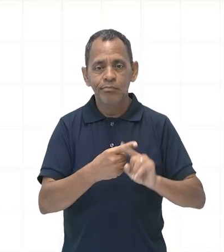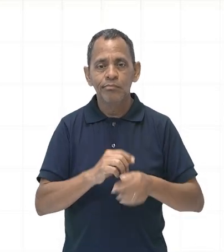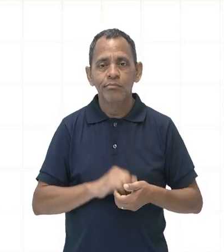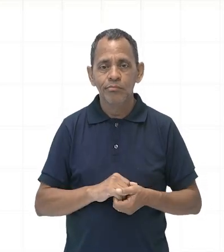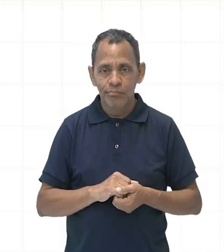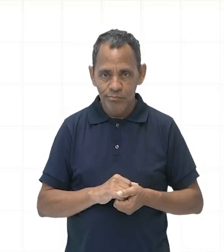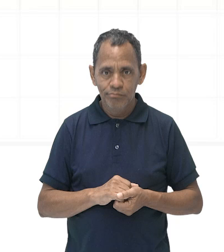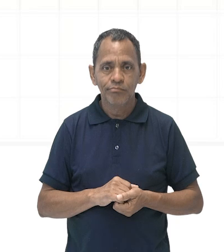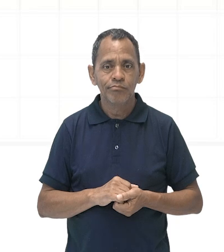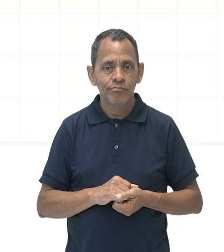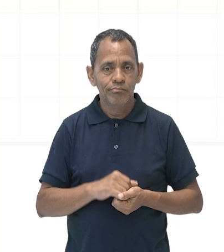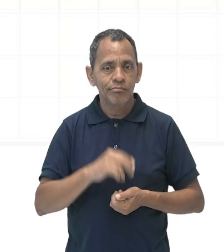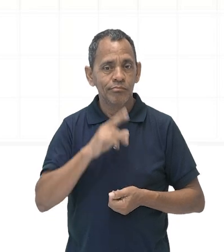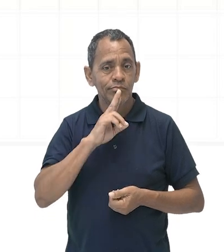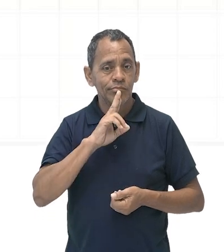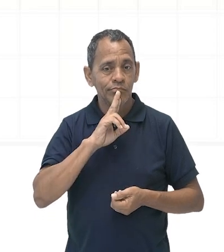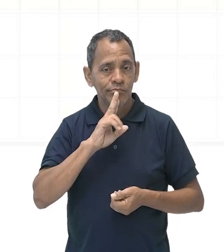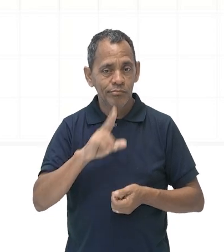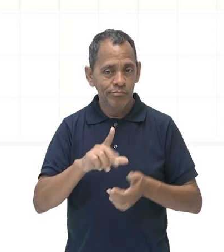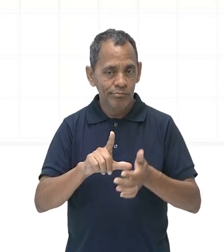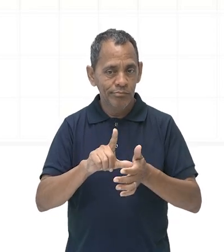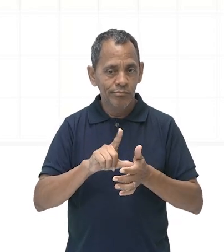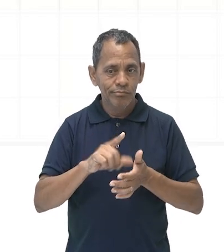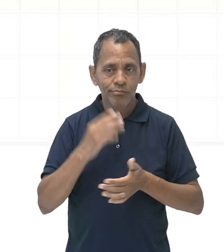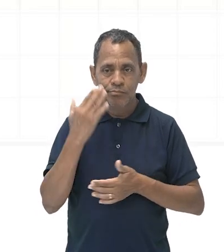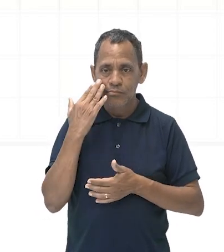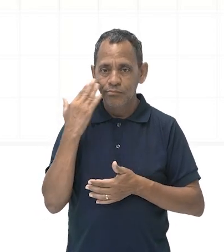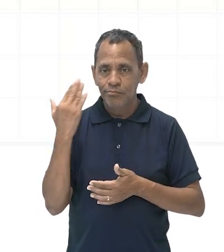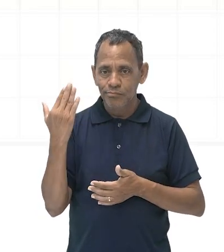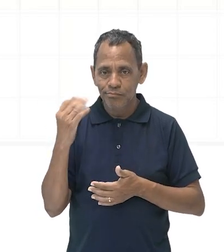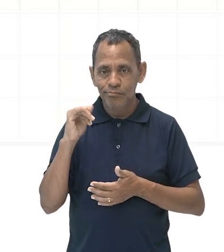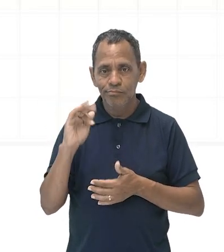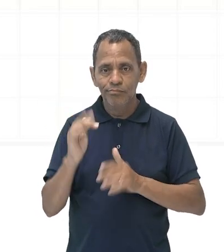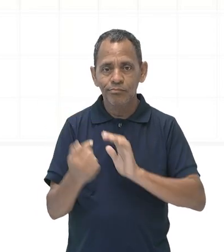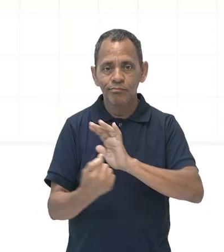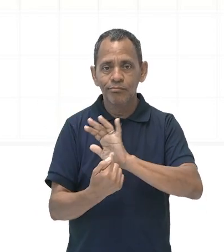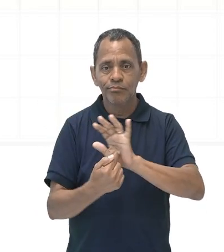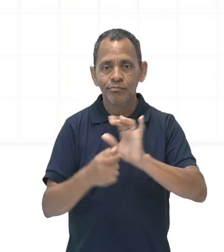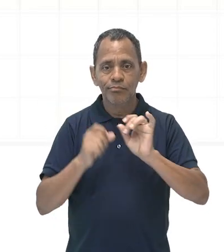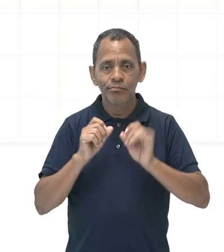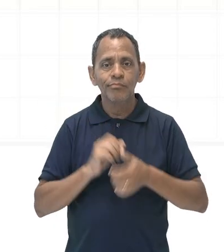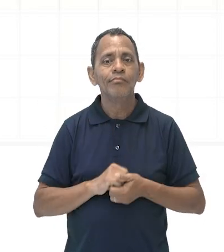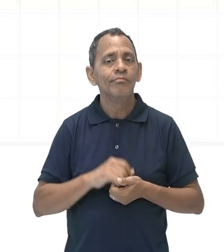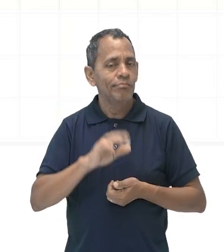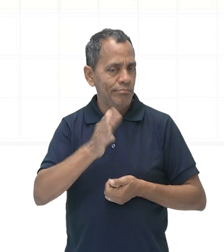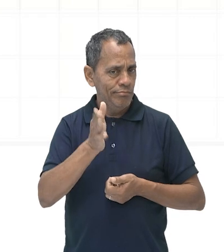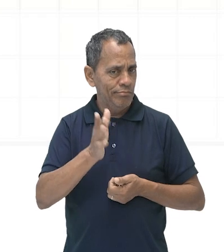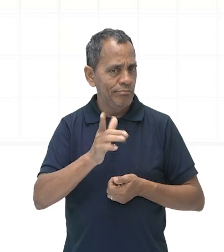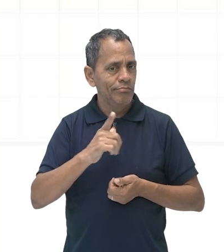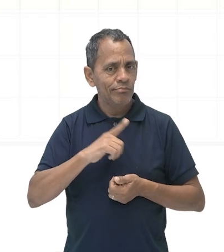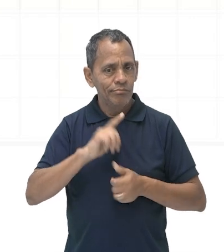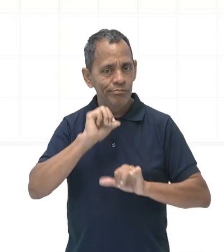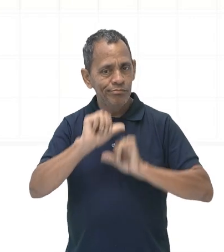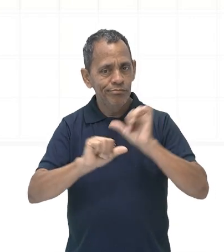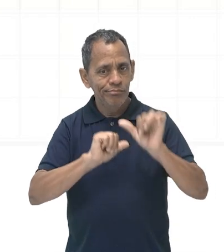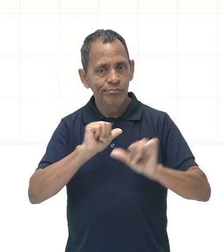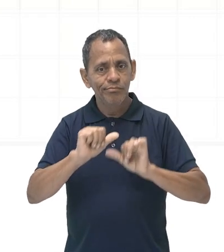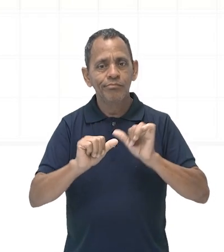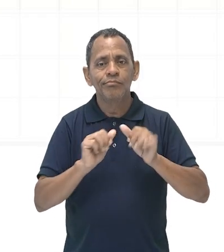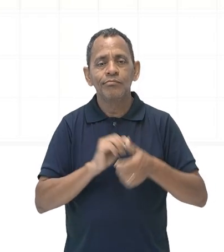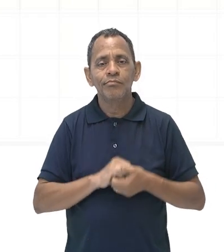o resultado aqui da anterior, olha só, que me deu essa transformação aqui, né? Olha só.